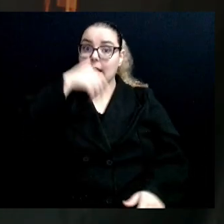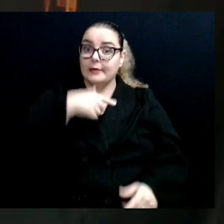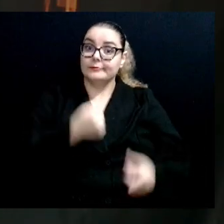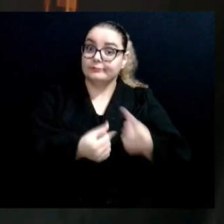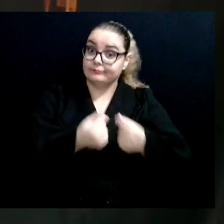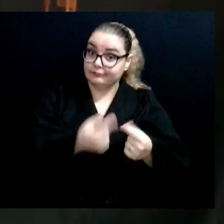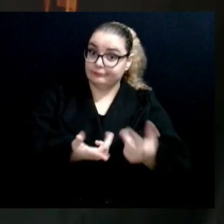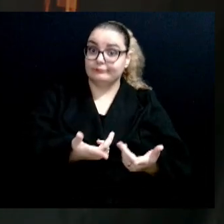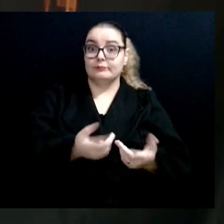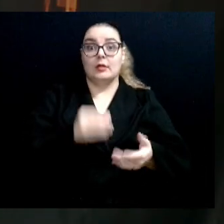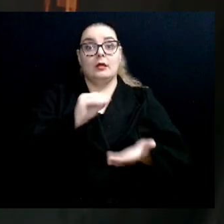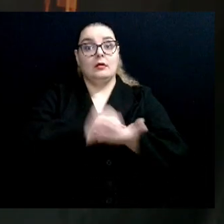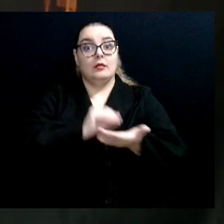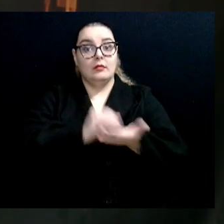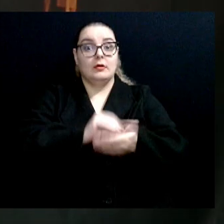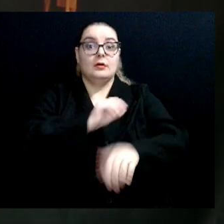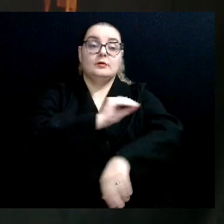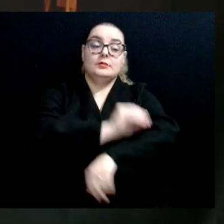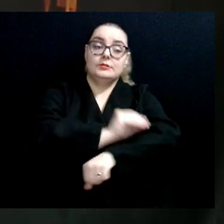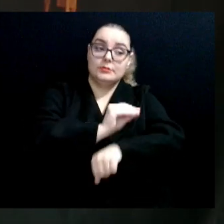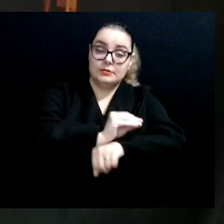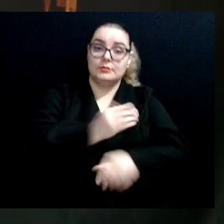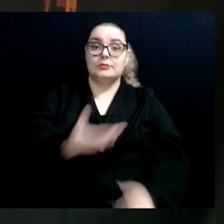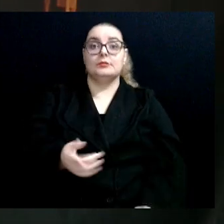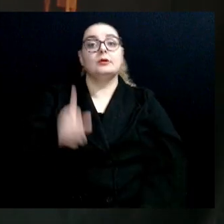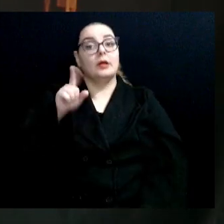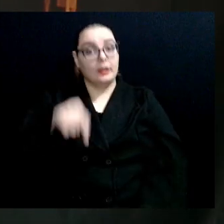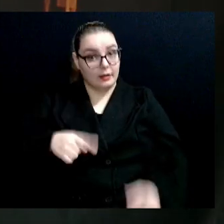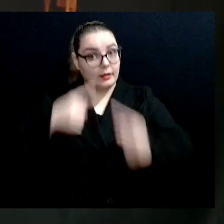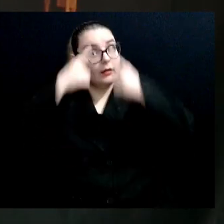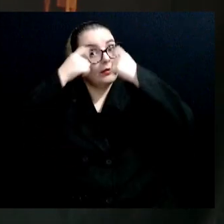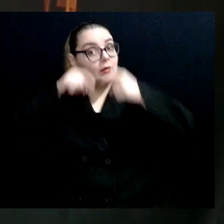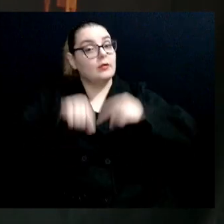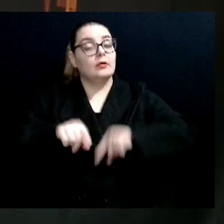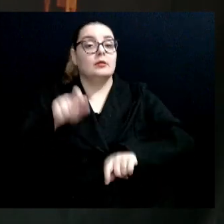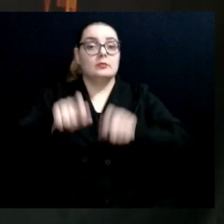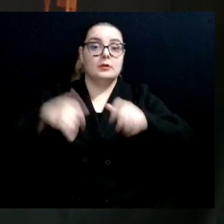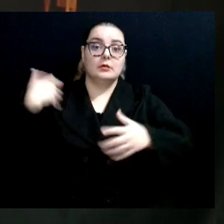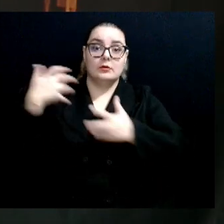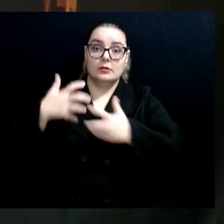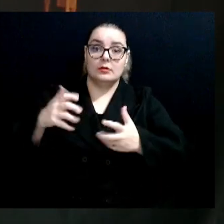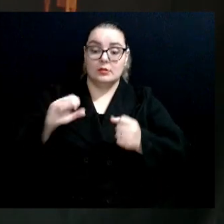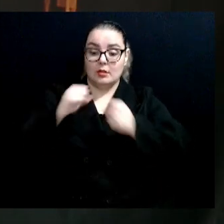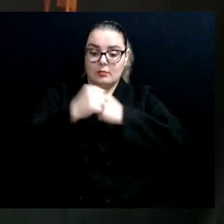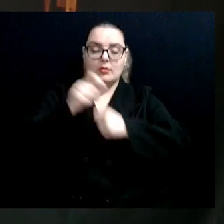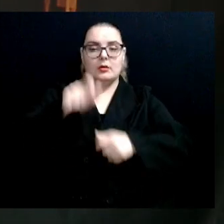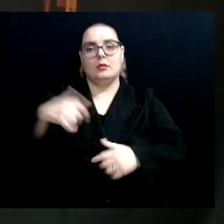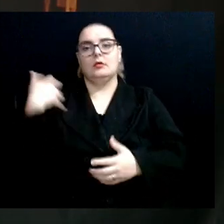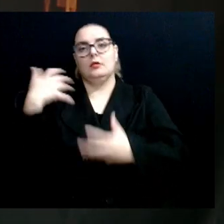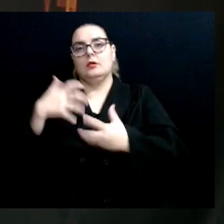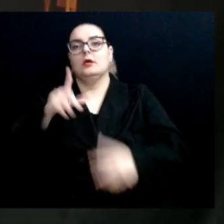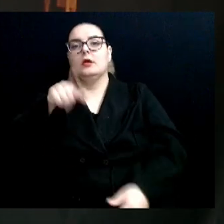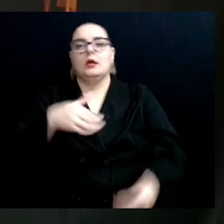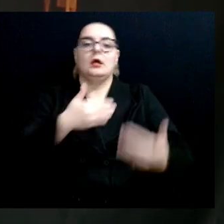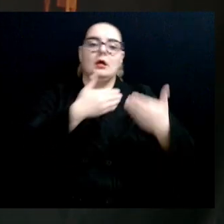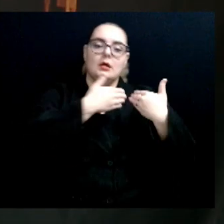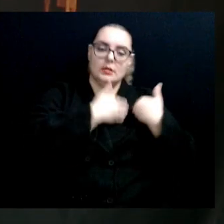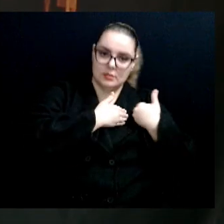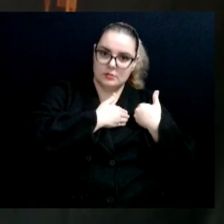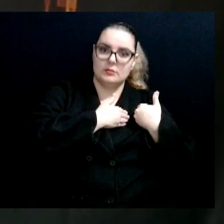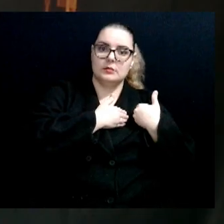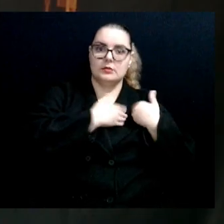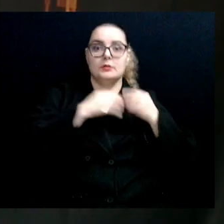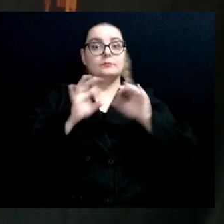cuidado, gente, também é considerado violência contra a pessoa idosa. E proteger a pessoa idosa é responsabilidade da família,